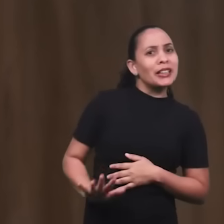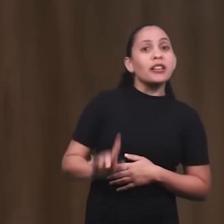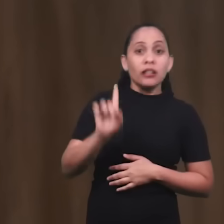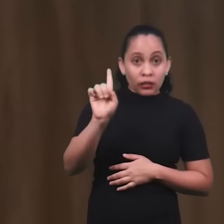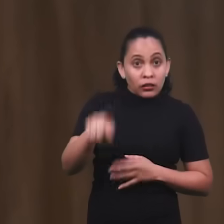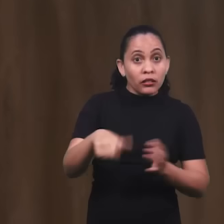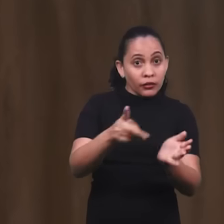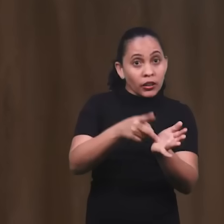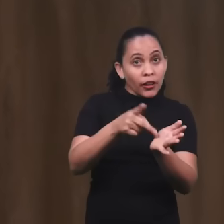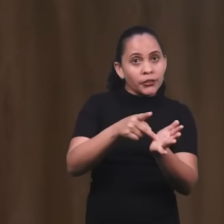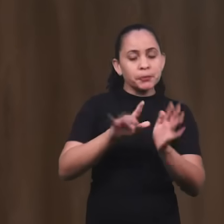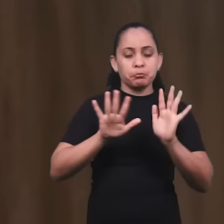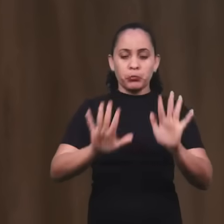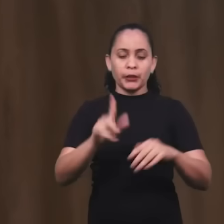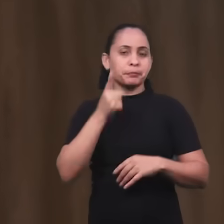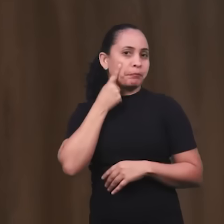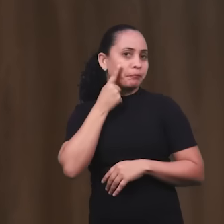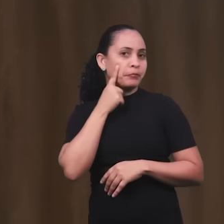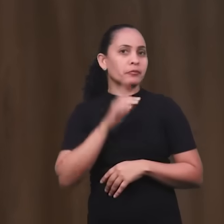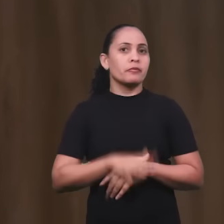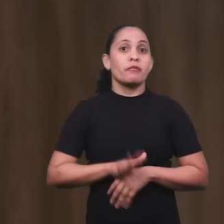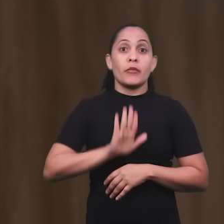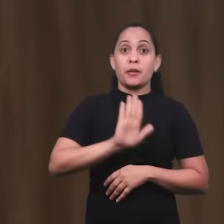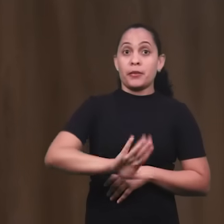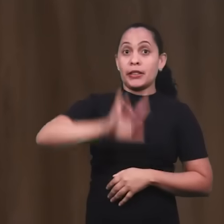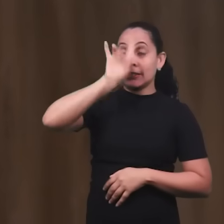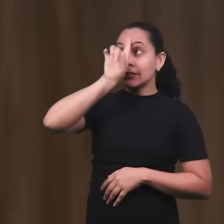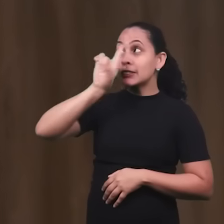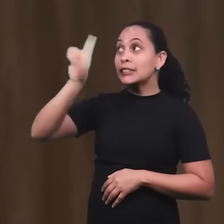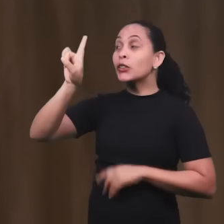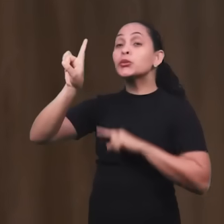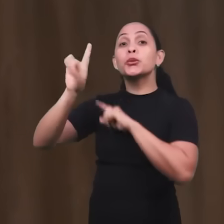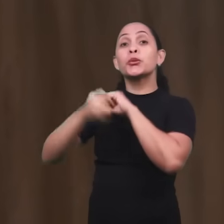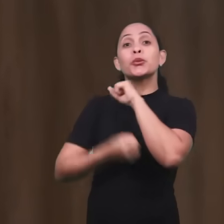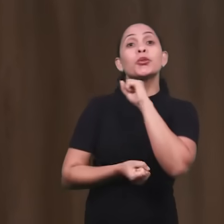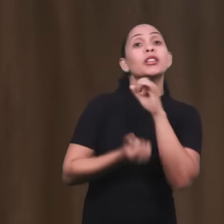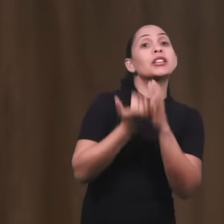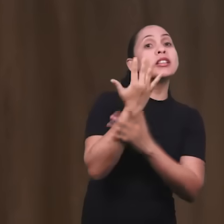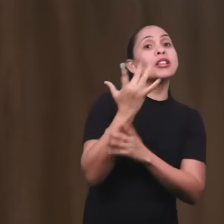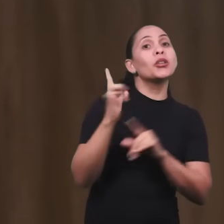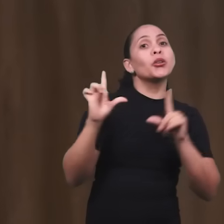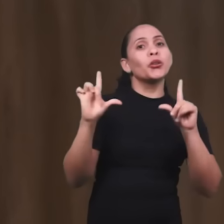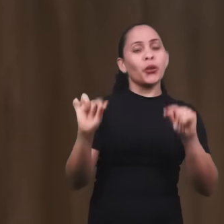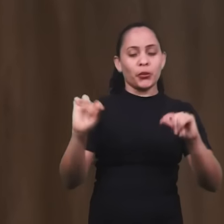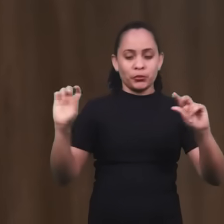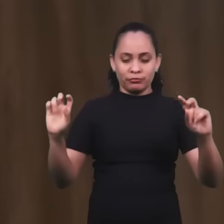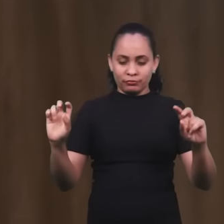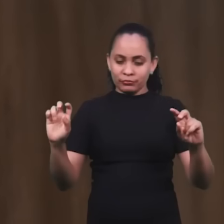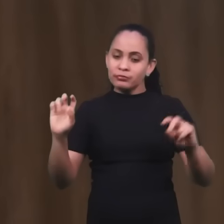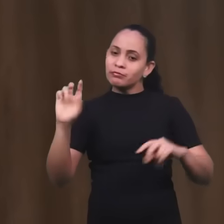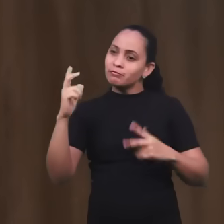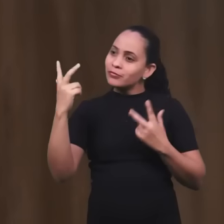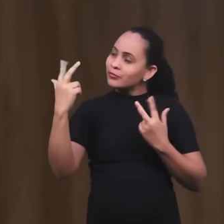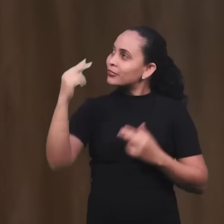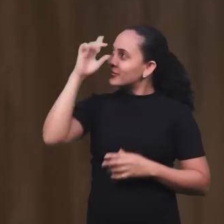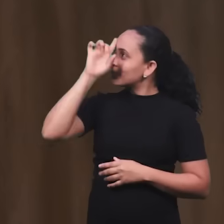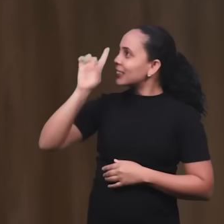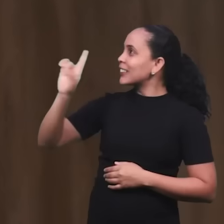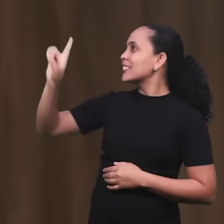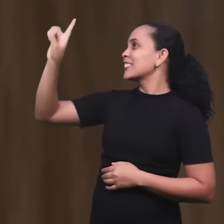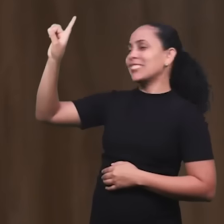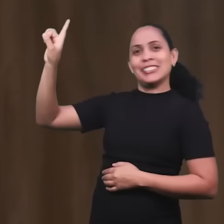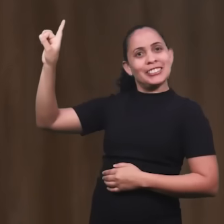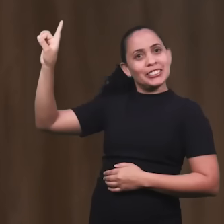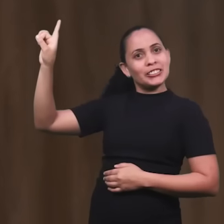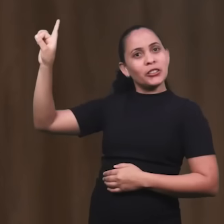queria, não é verdade? Mas olha bem, Deus, quando nos criou, Deus nos criou em sua imagem e semelhança, e Deus